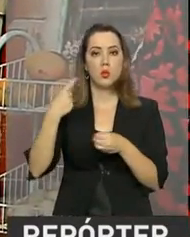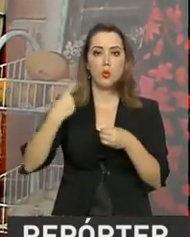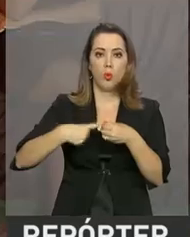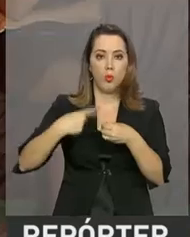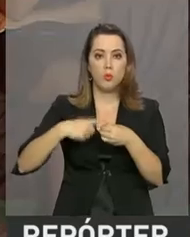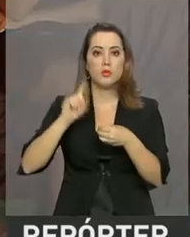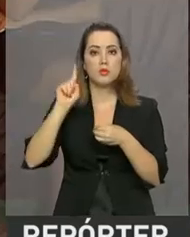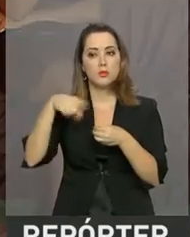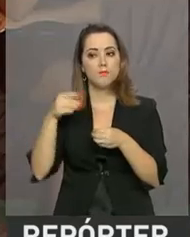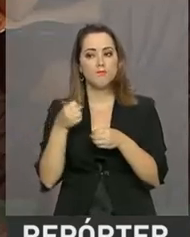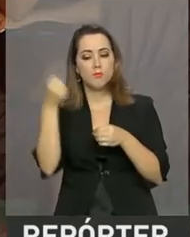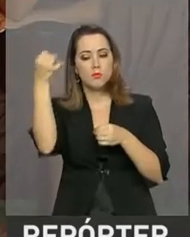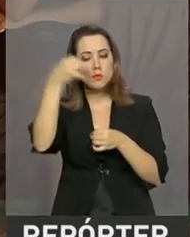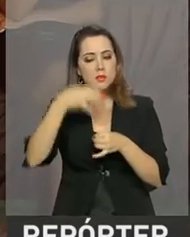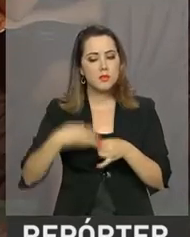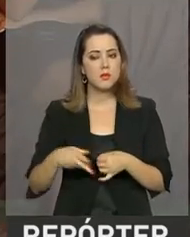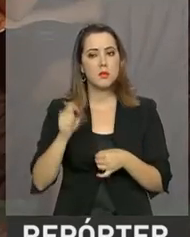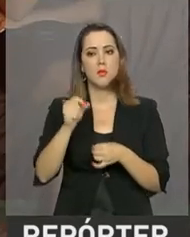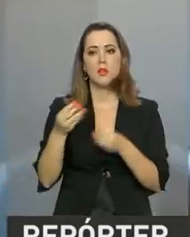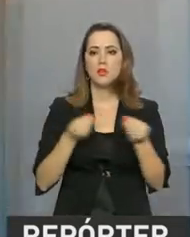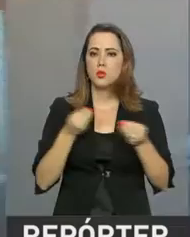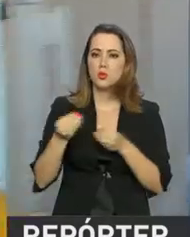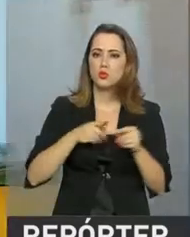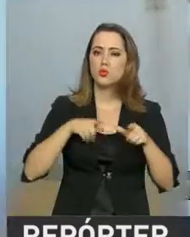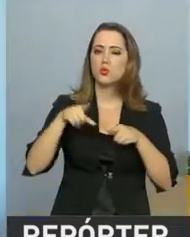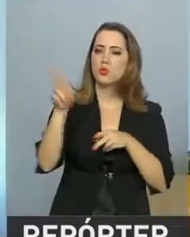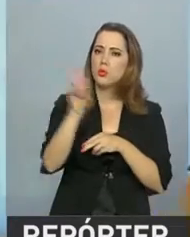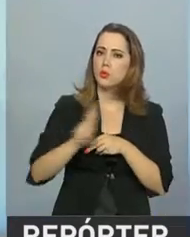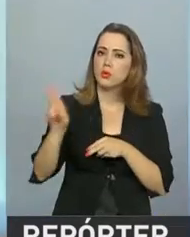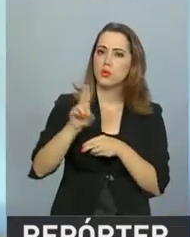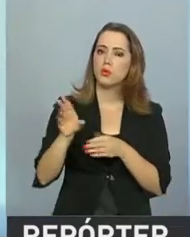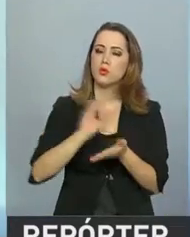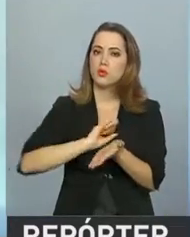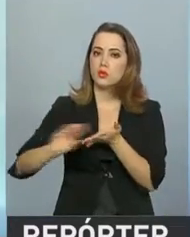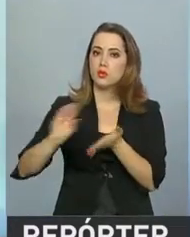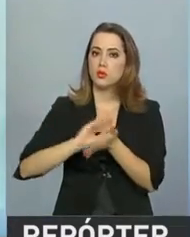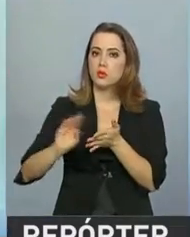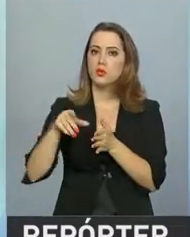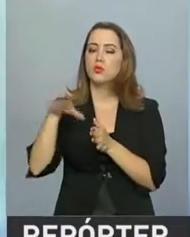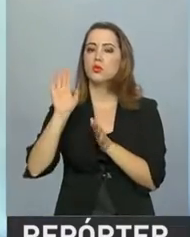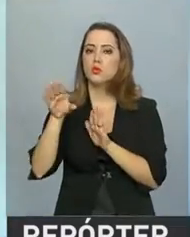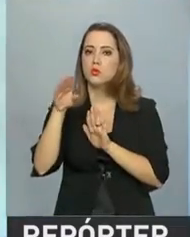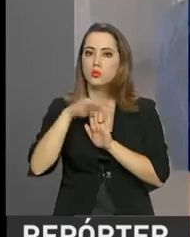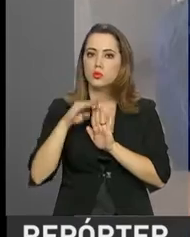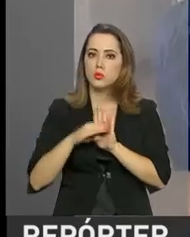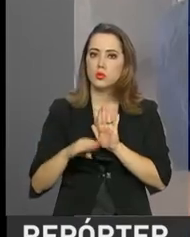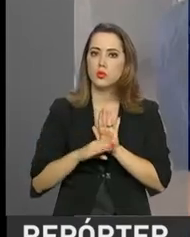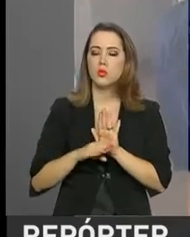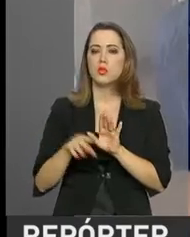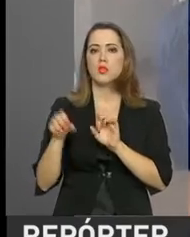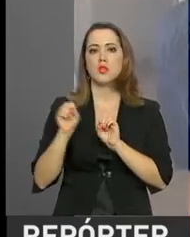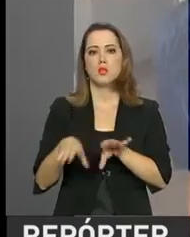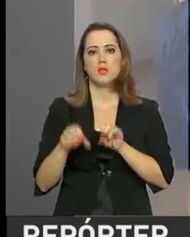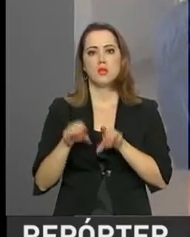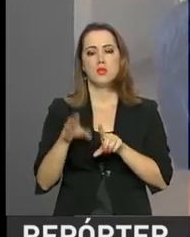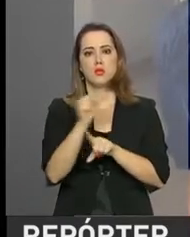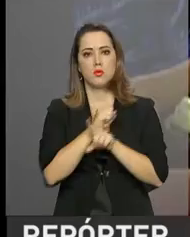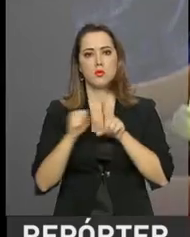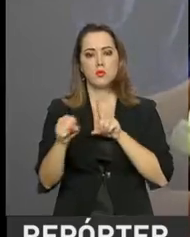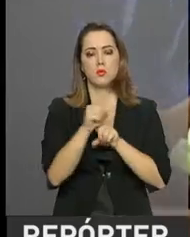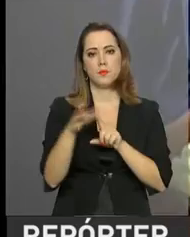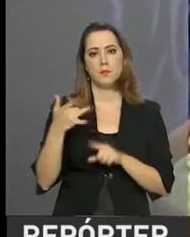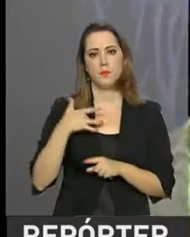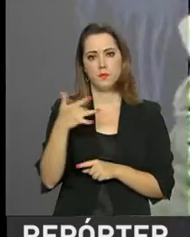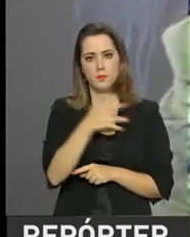aplicação dos recursos as atividades devem ser planejadas com as áreas de educação assistência social e